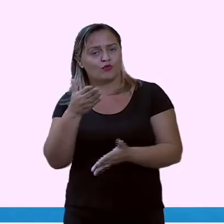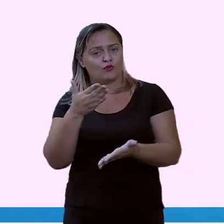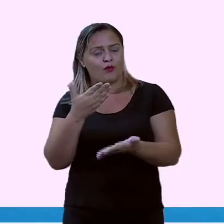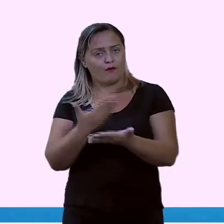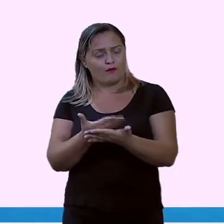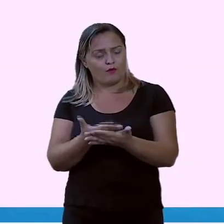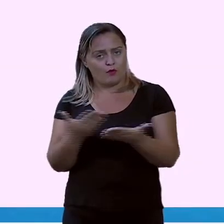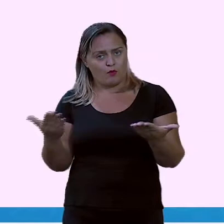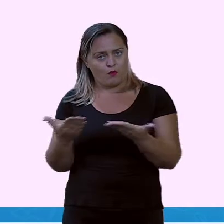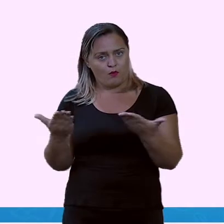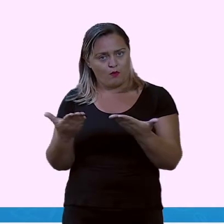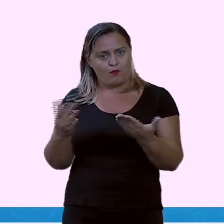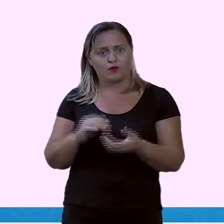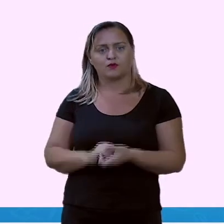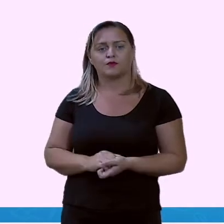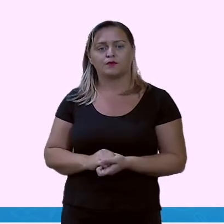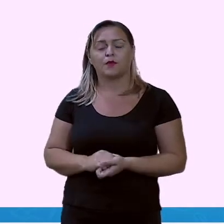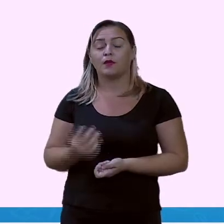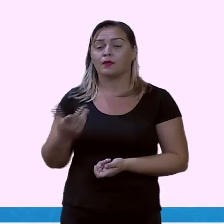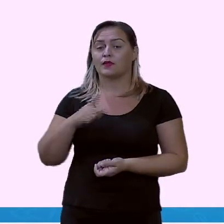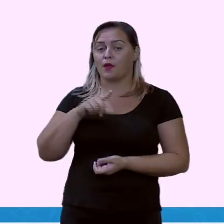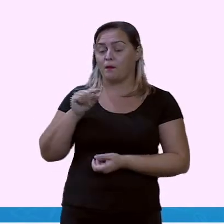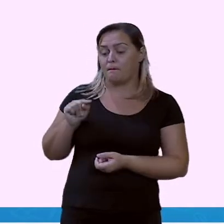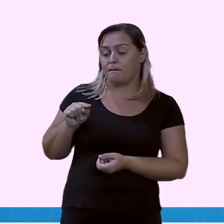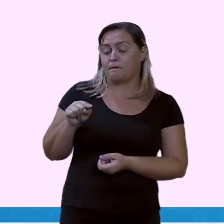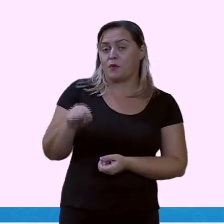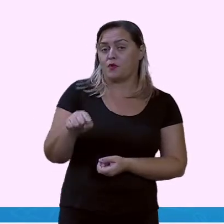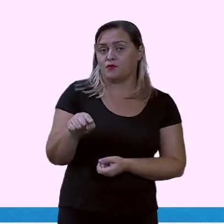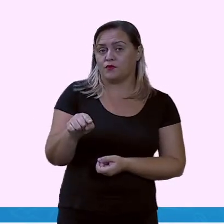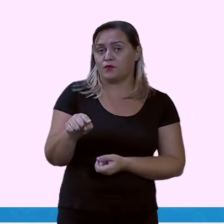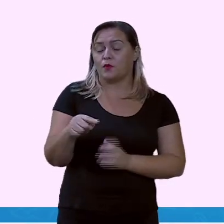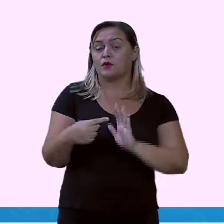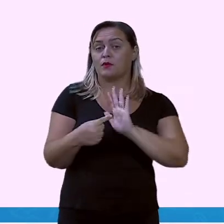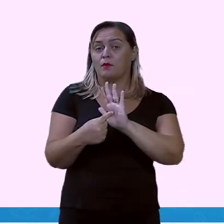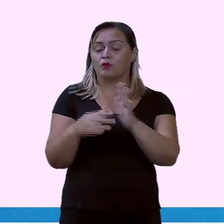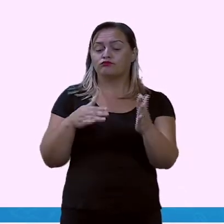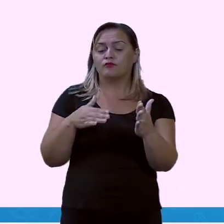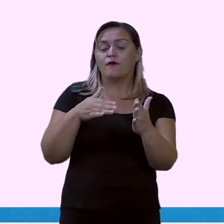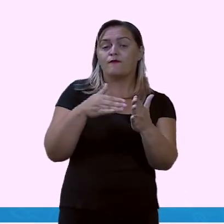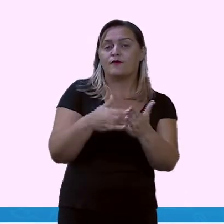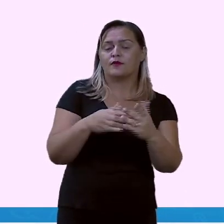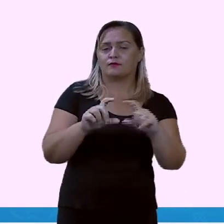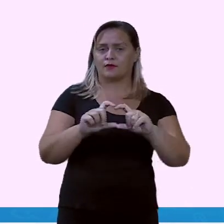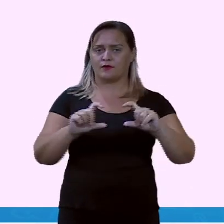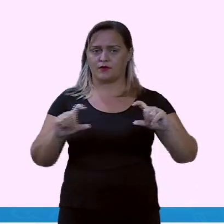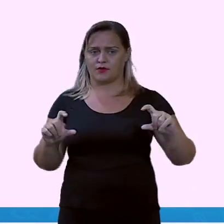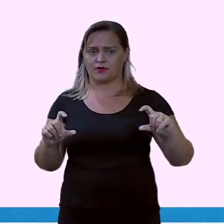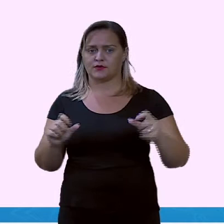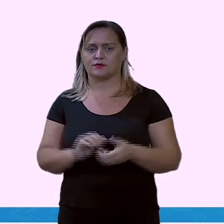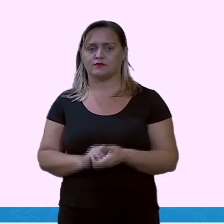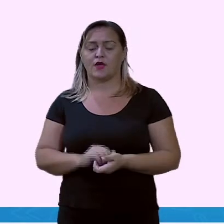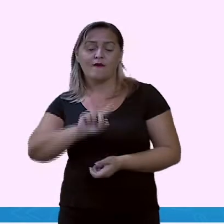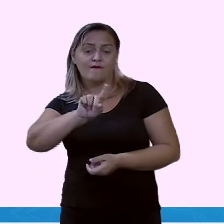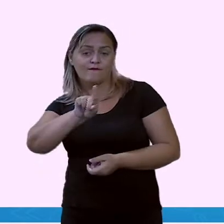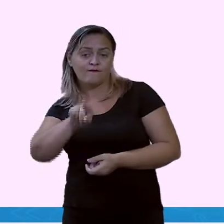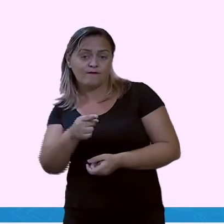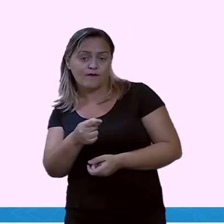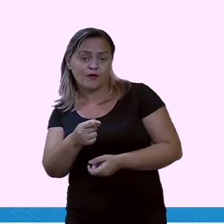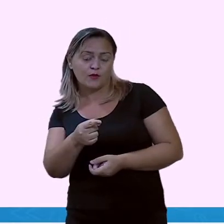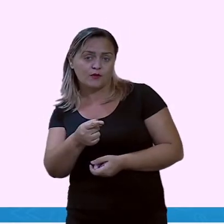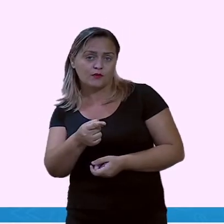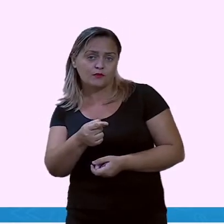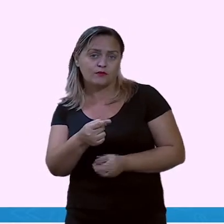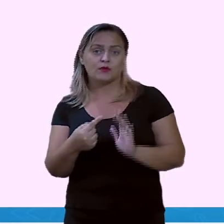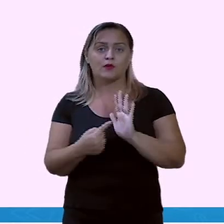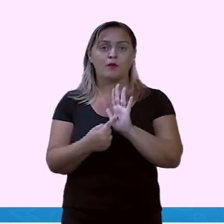pontuação? Nós vimos o ponto final, que encerra uma ideia ou uma frase. Nós vimos a vírgula, que